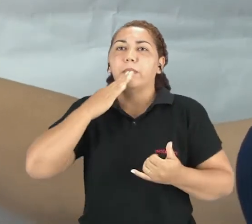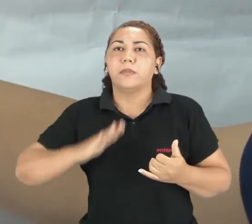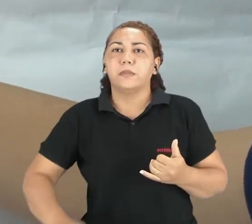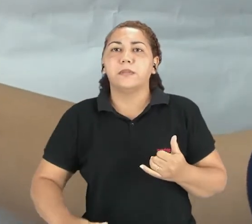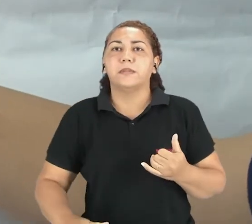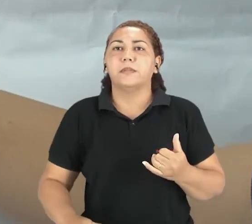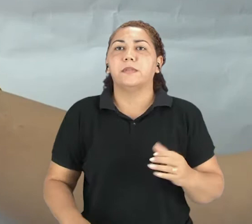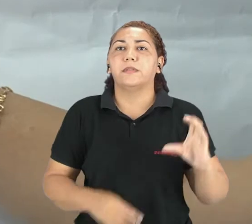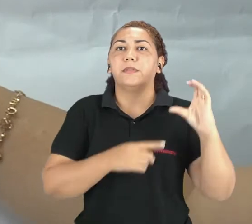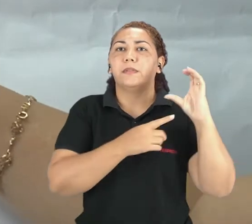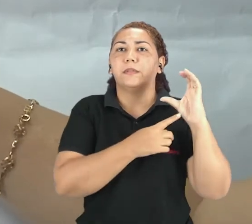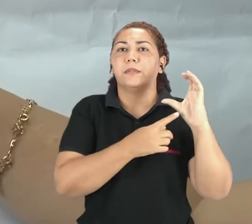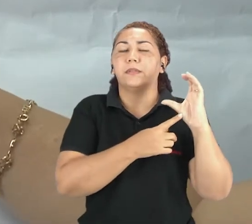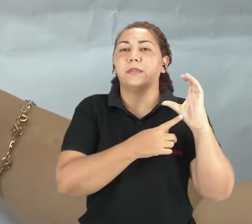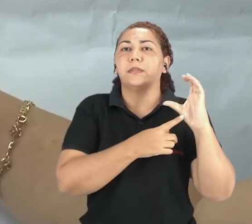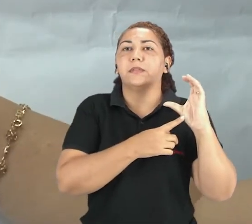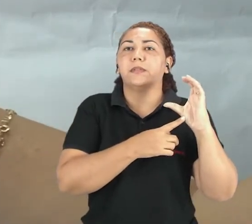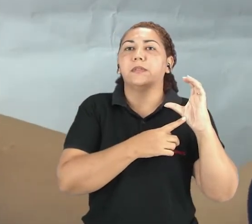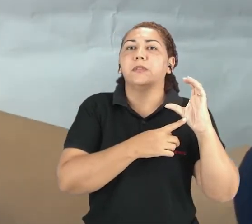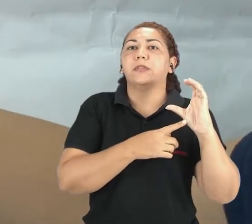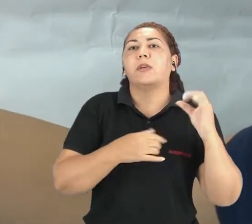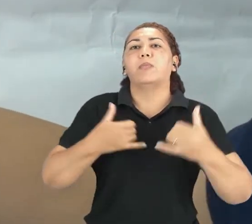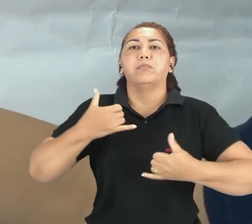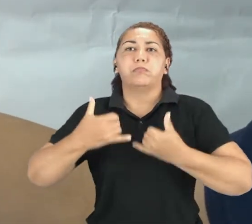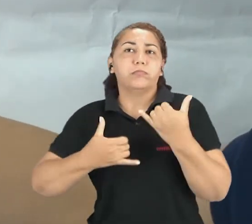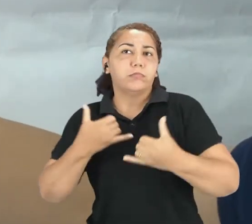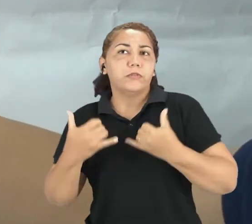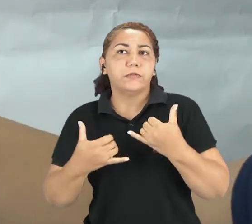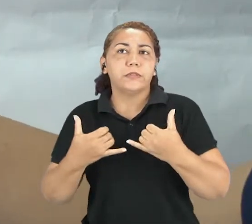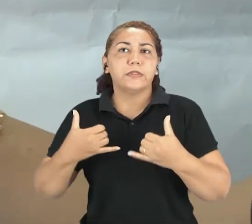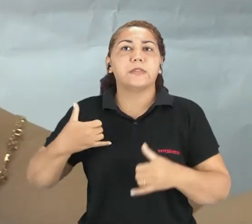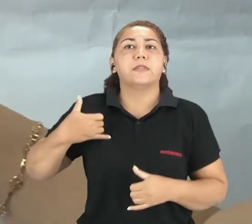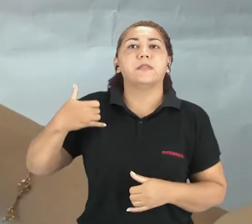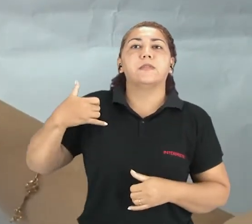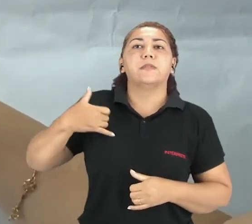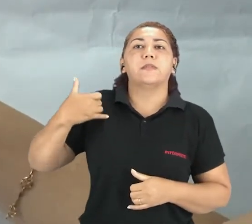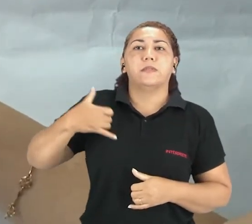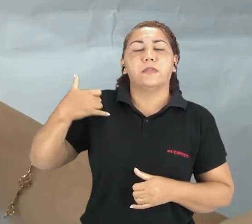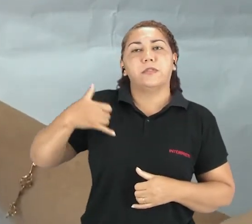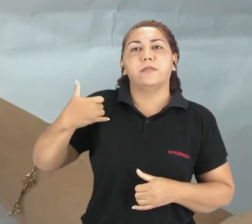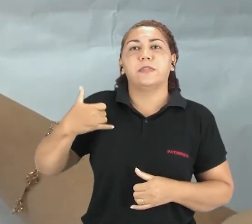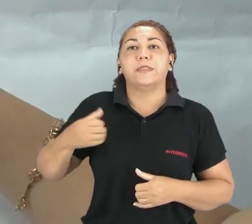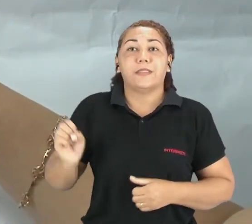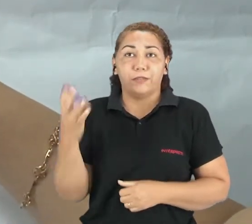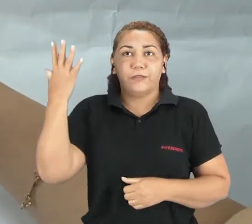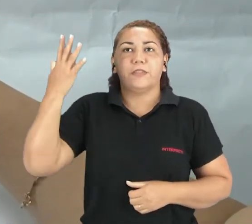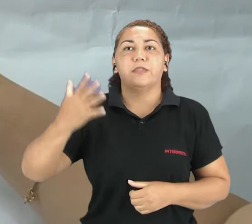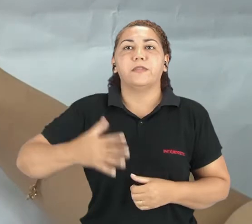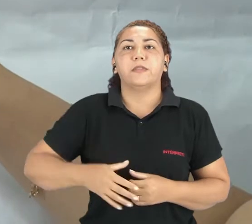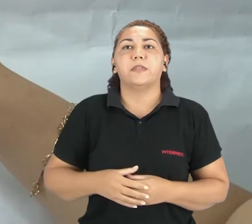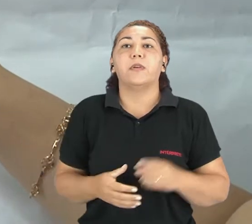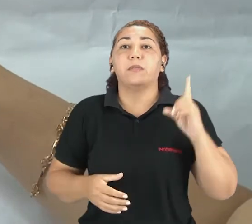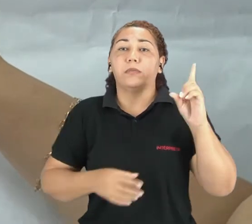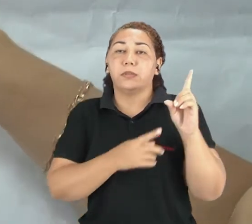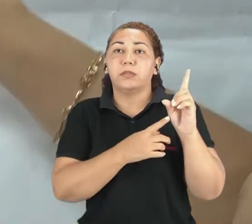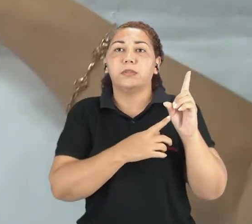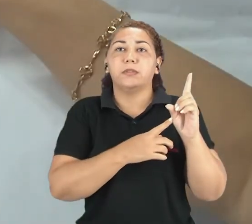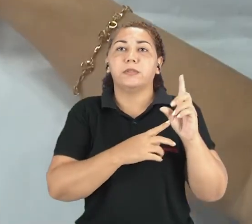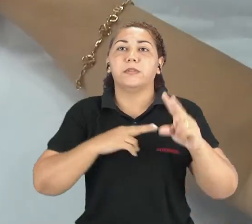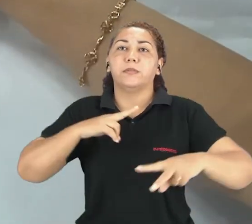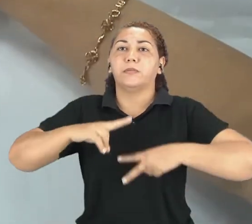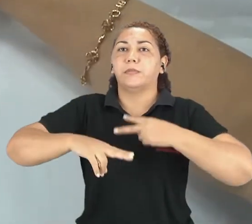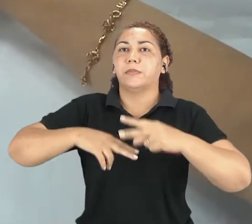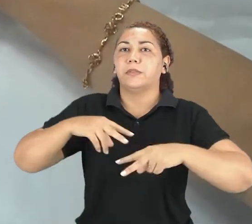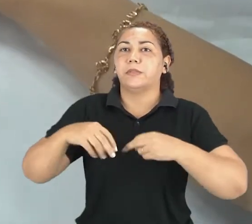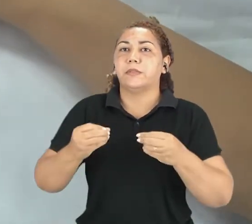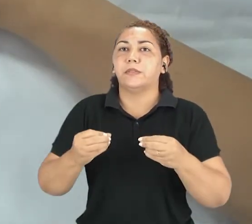C, um aniversário ou D, um presente legal. Então, o texto acima, ele trata